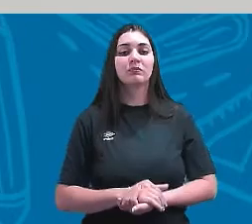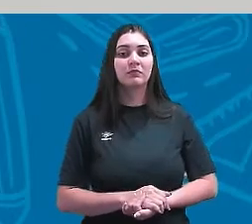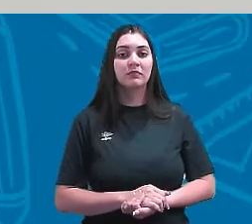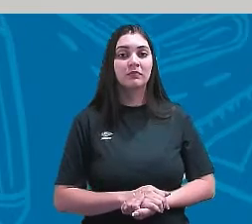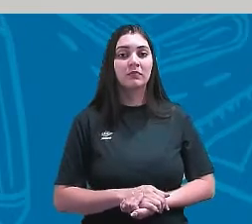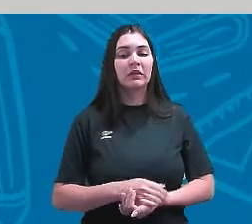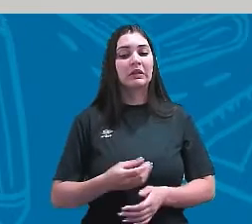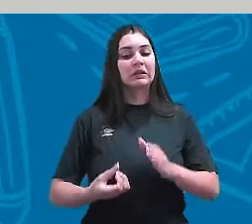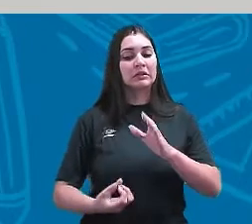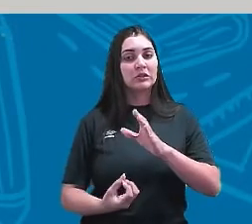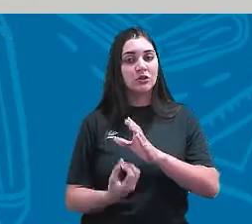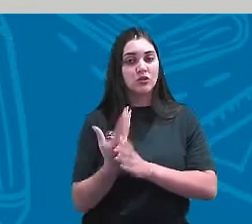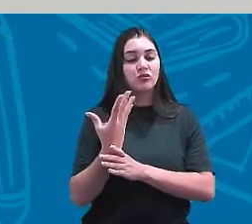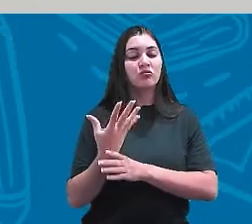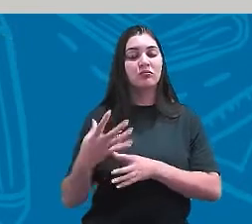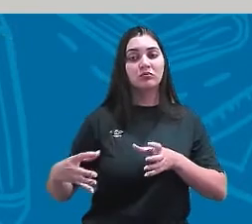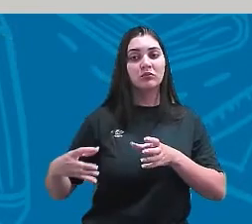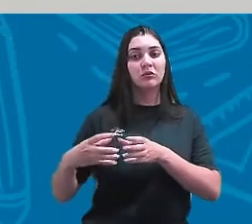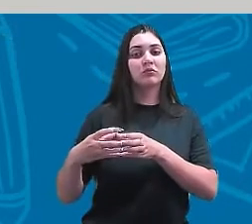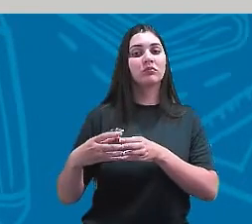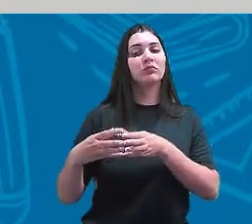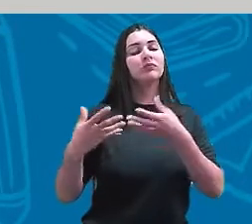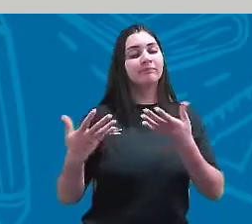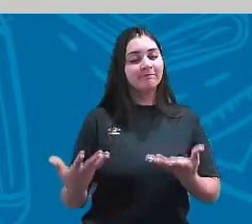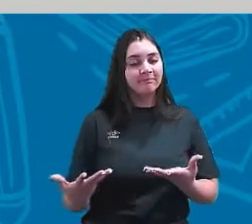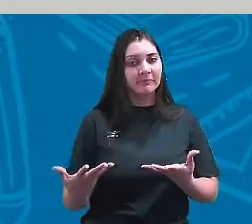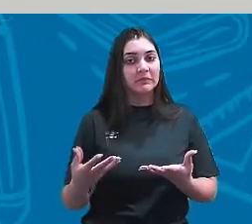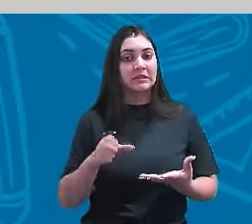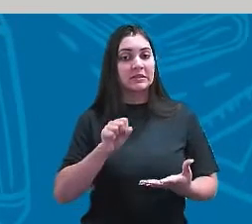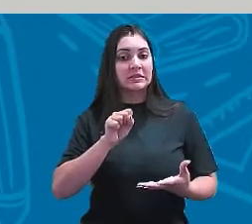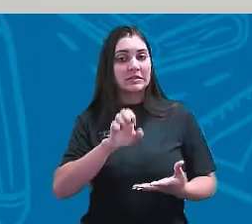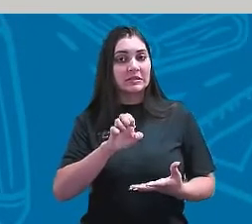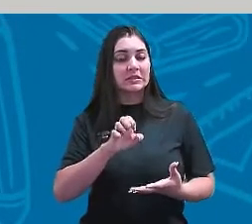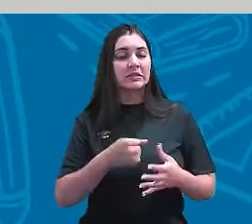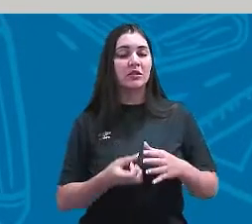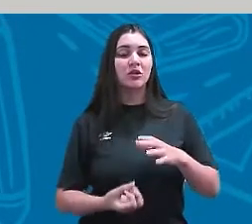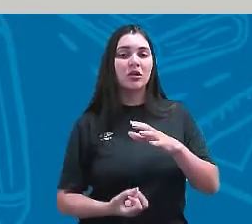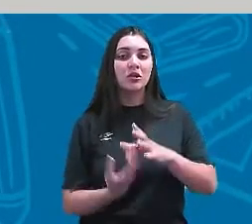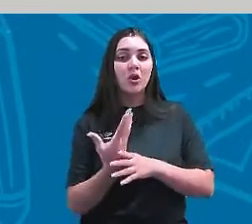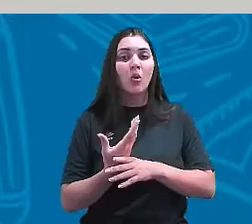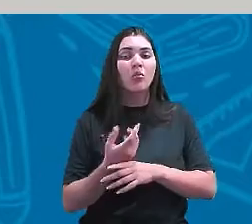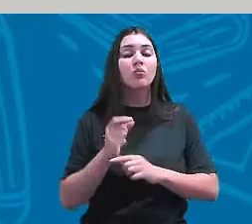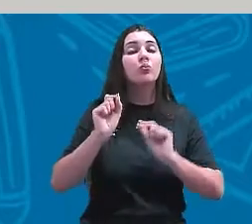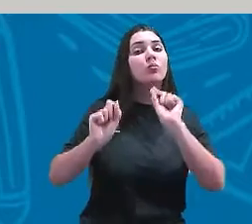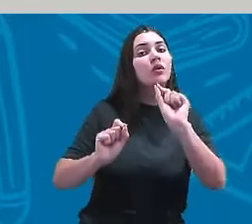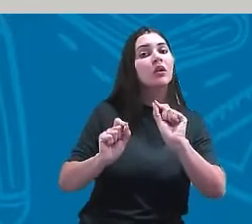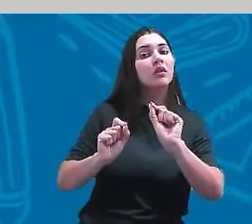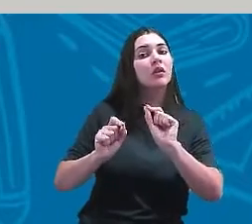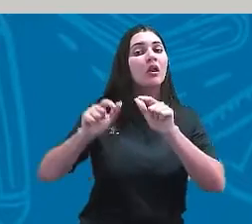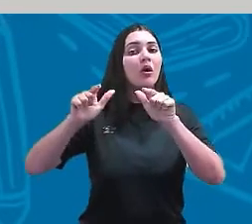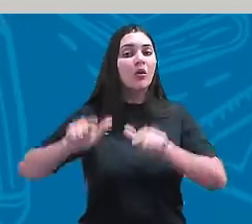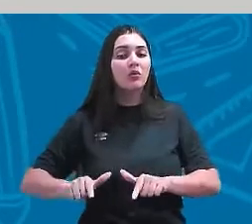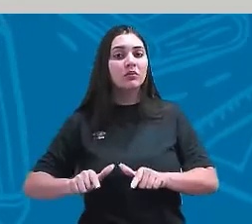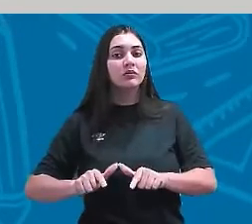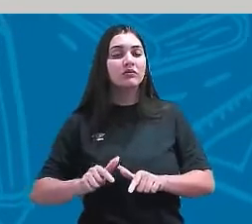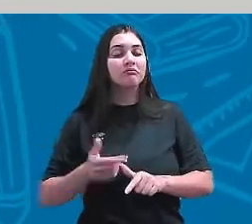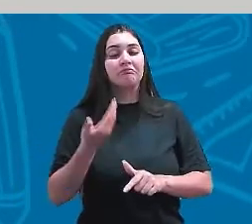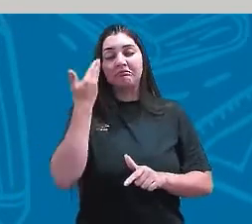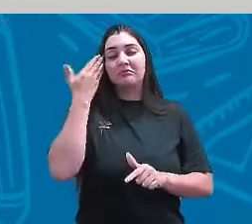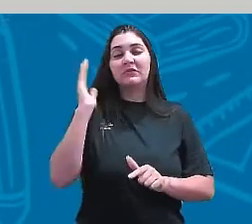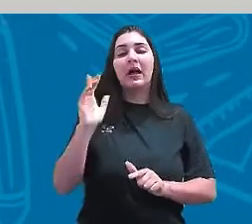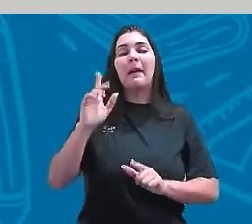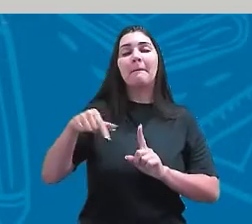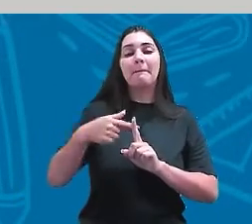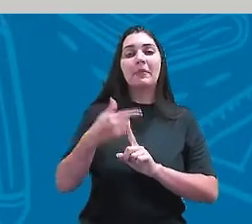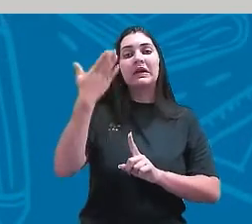E surgimento coletivo, justamente é isso. Se surgiu do quê? Se surgiu da onde? A gente não sabe, mas a gente sabe que todo mundo sabe. É